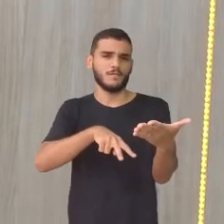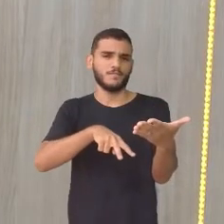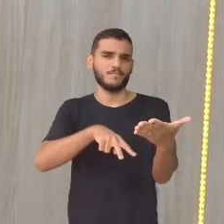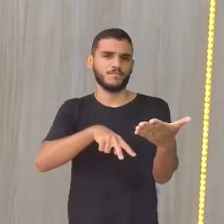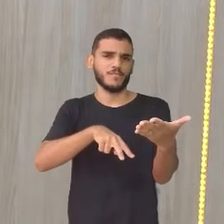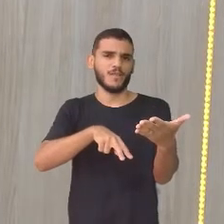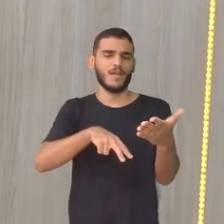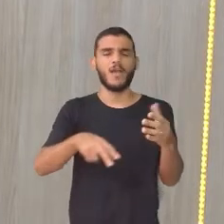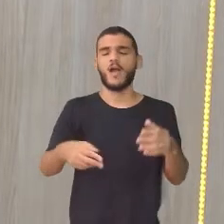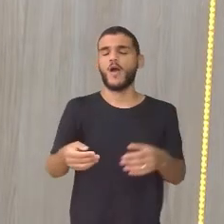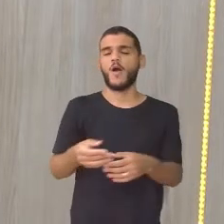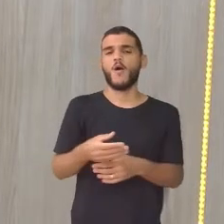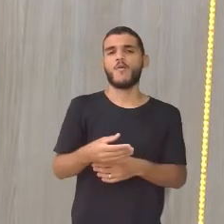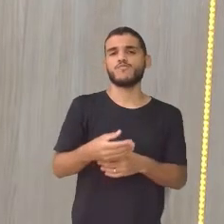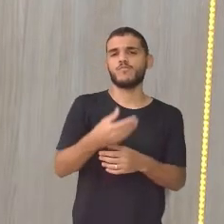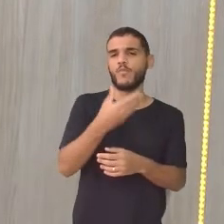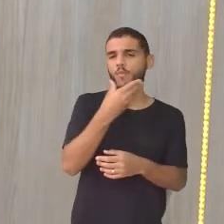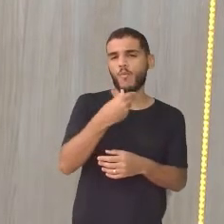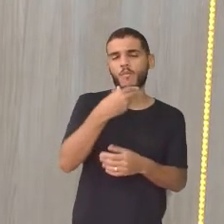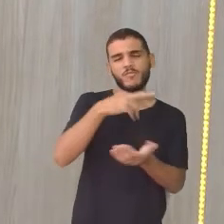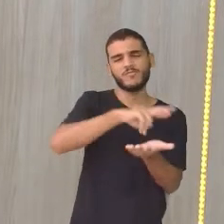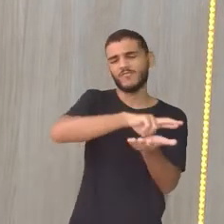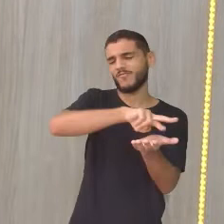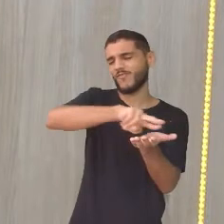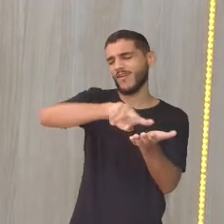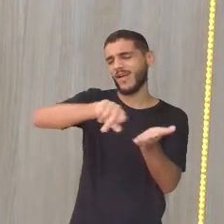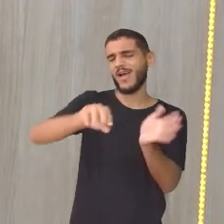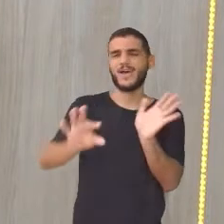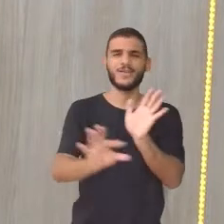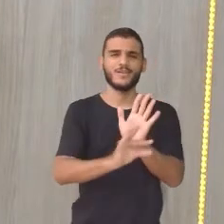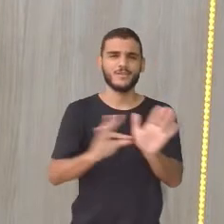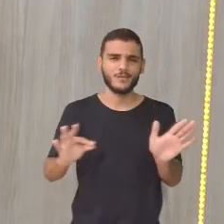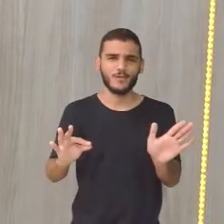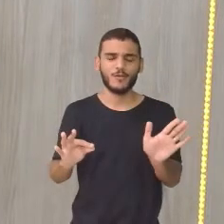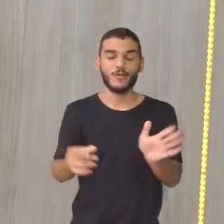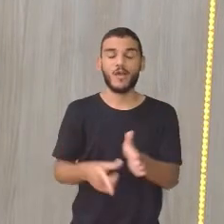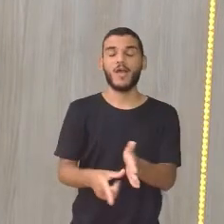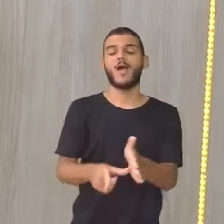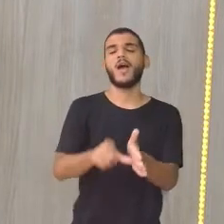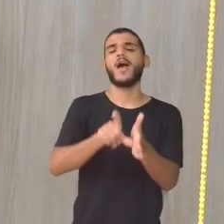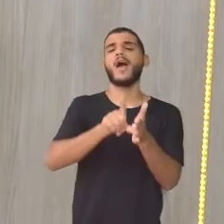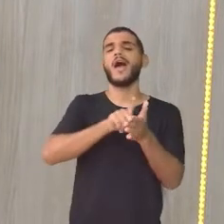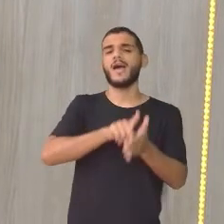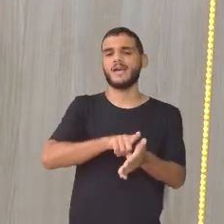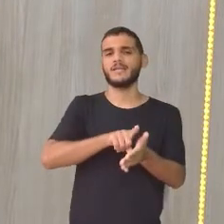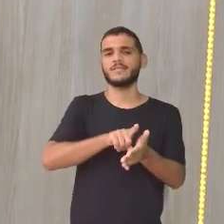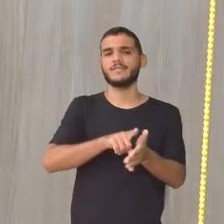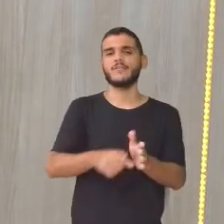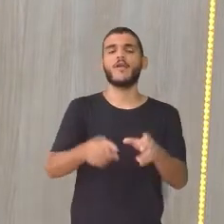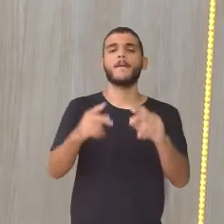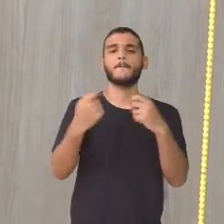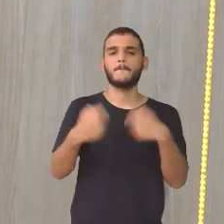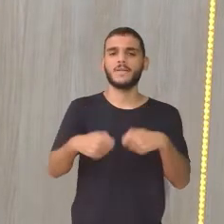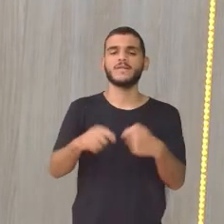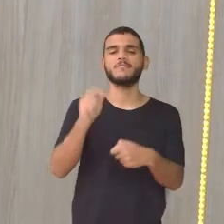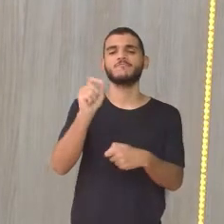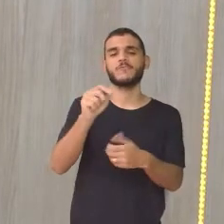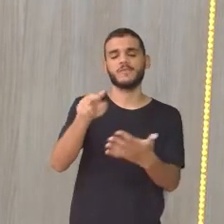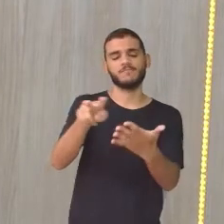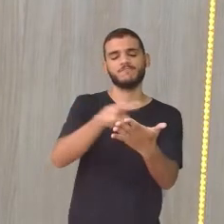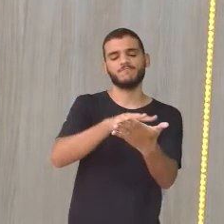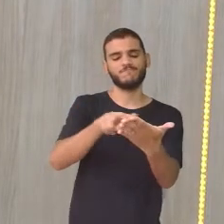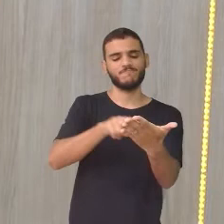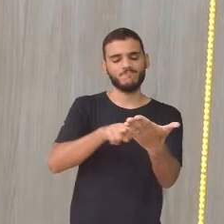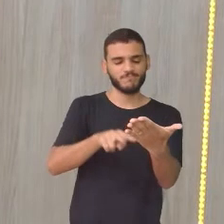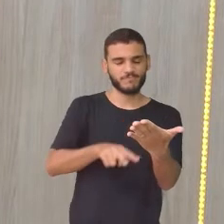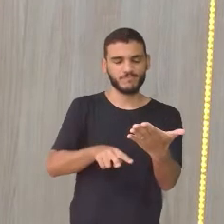escritores, antes de se tornarem escritores, eles foram, antes de tudo, leitores. Então, vamos